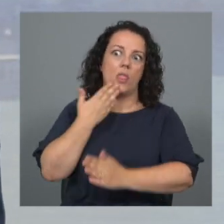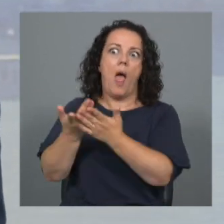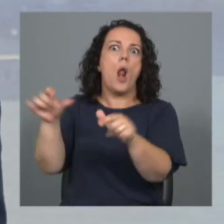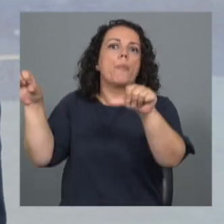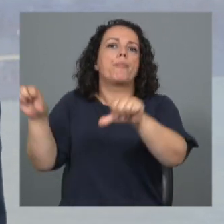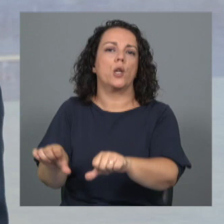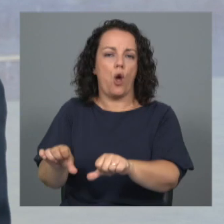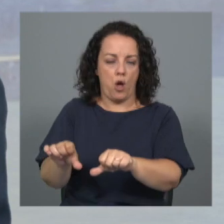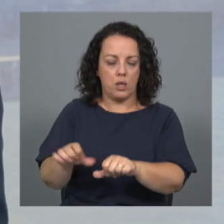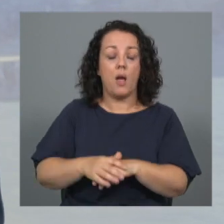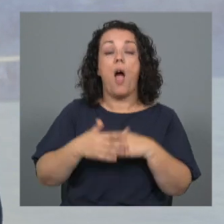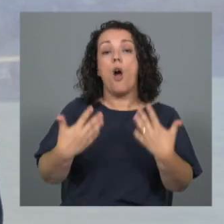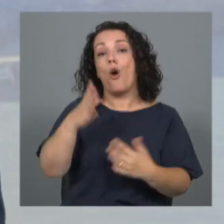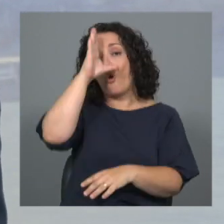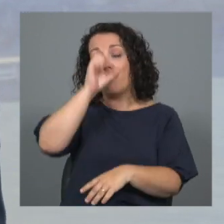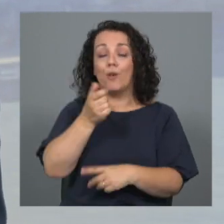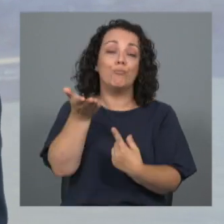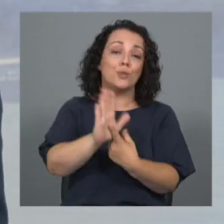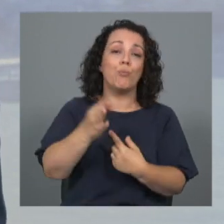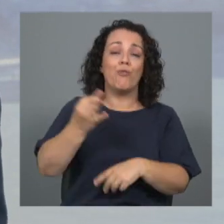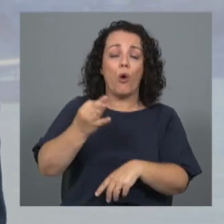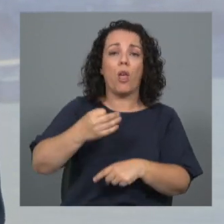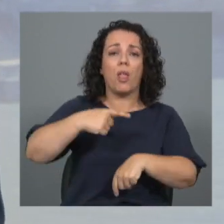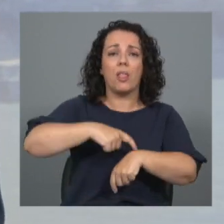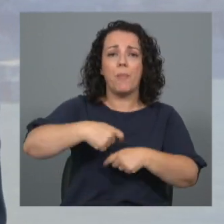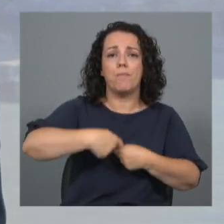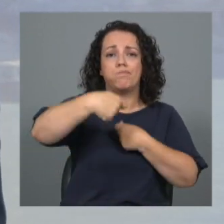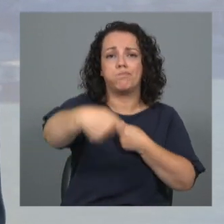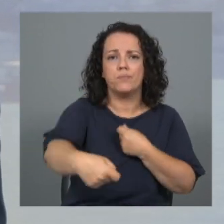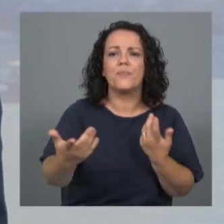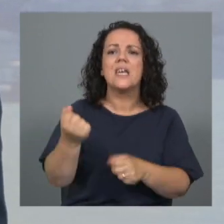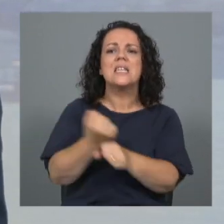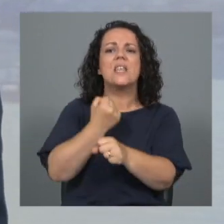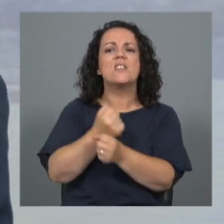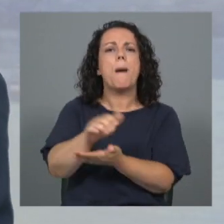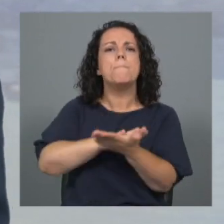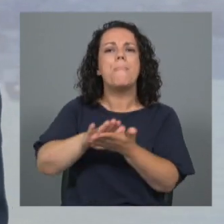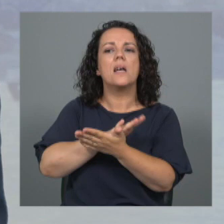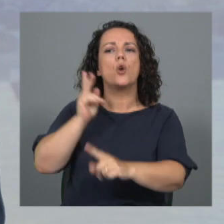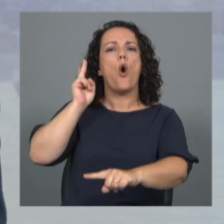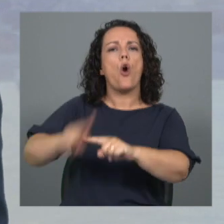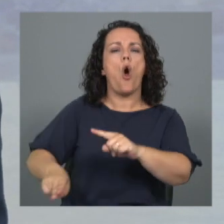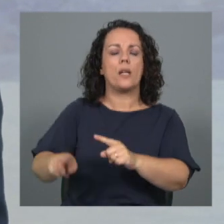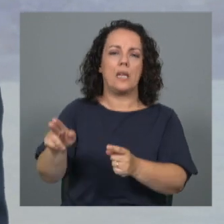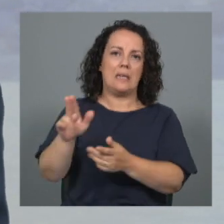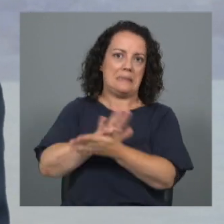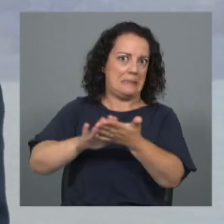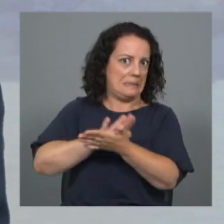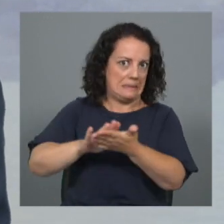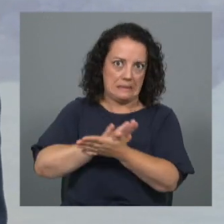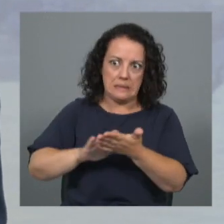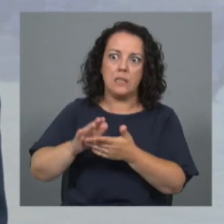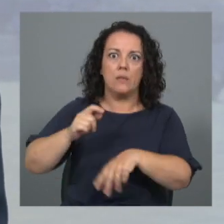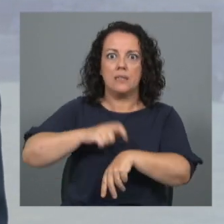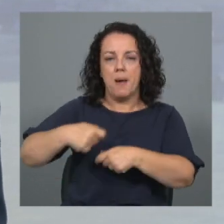prolongado outra vez, por exemplo, a proibição de supressão dos serviços básicos por mais alguns meses.